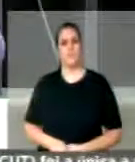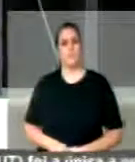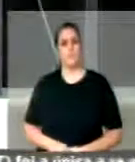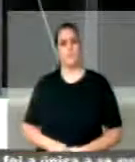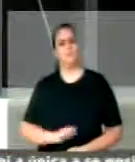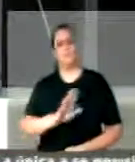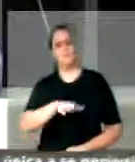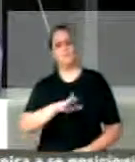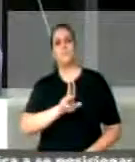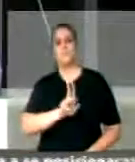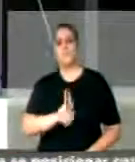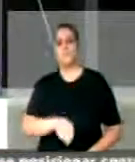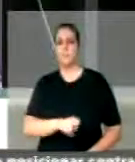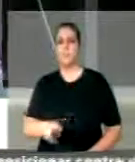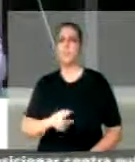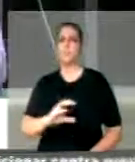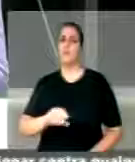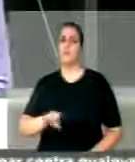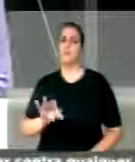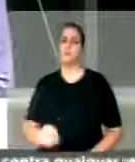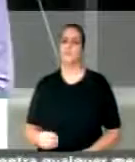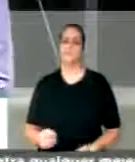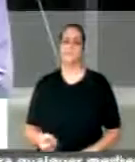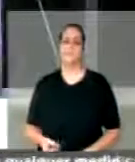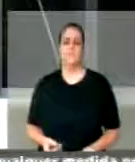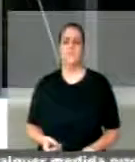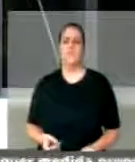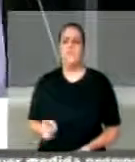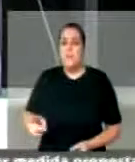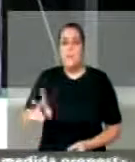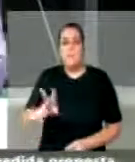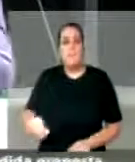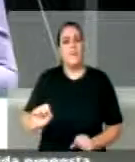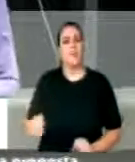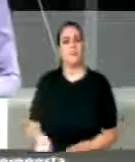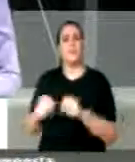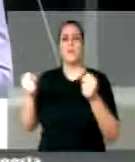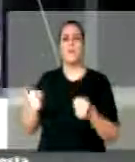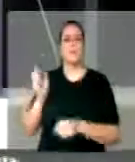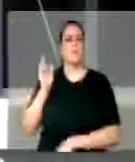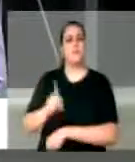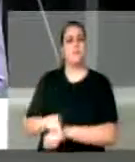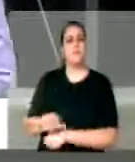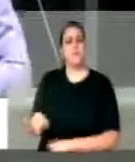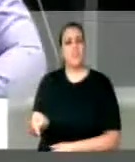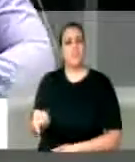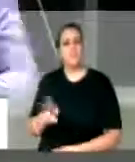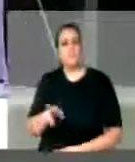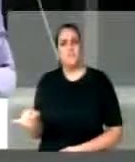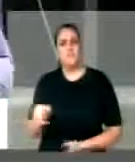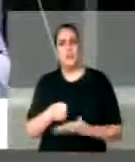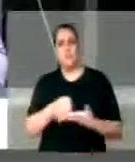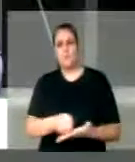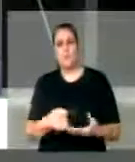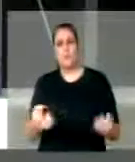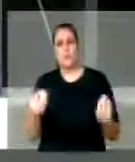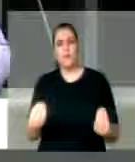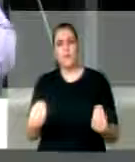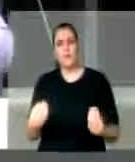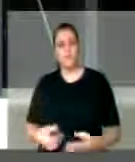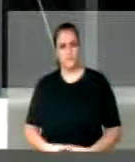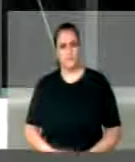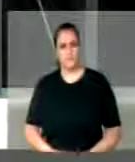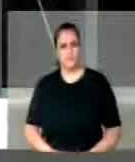querem acabar com essa Previdência porque esta é que atende o trabalhador, a trabalhadora com